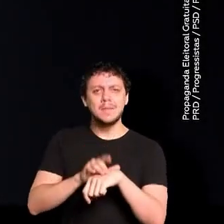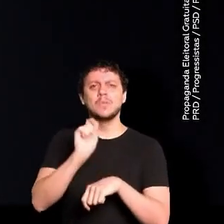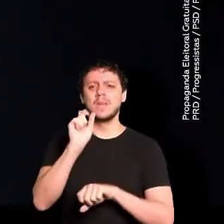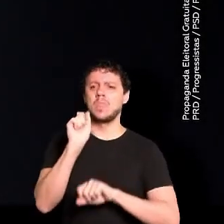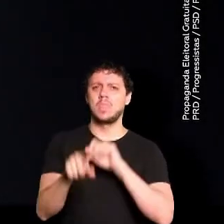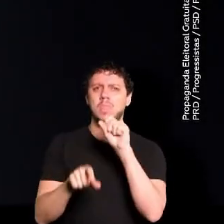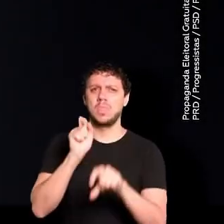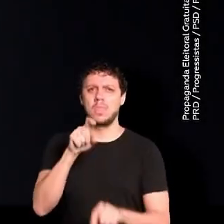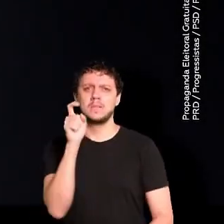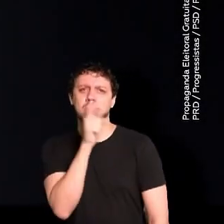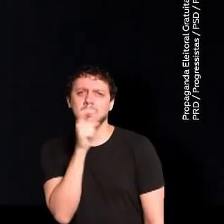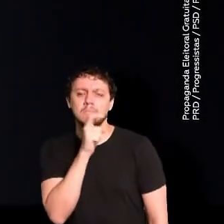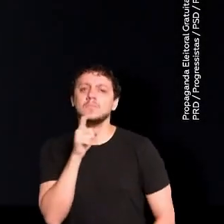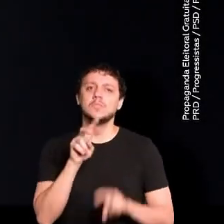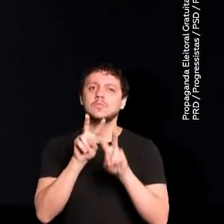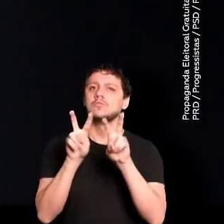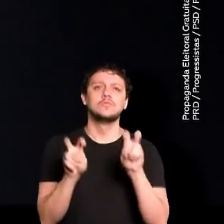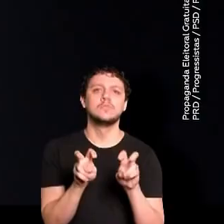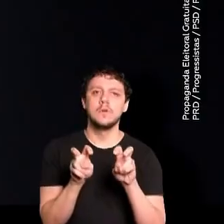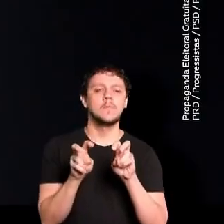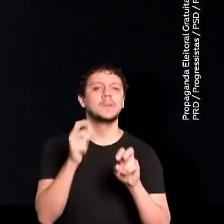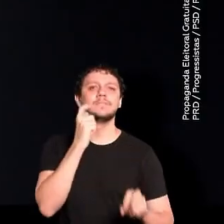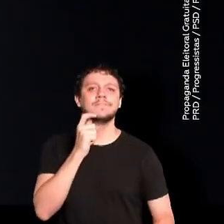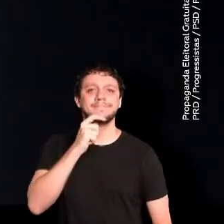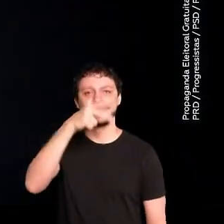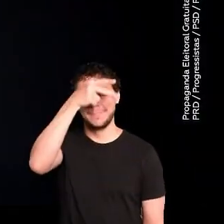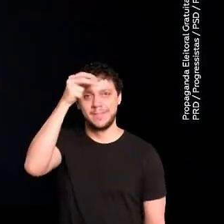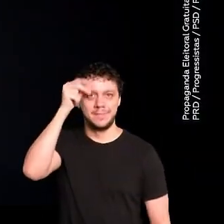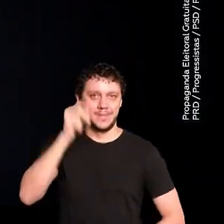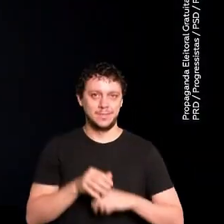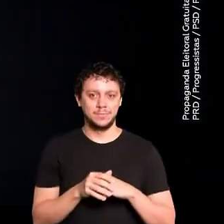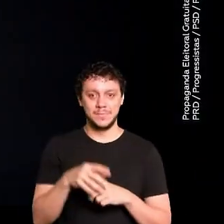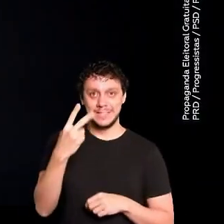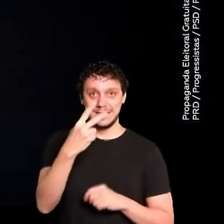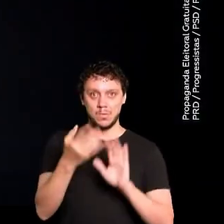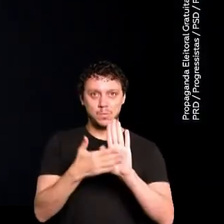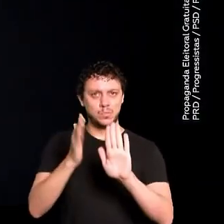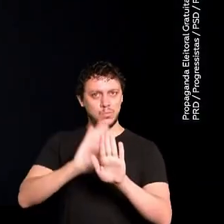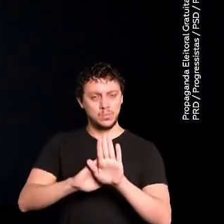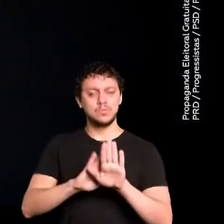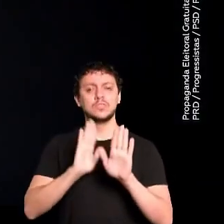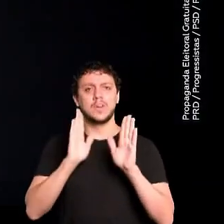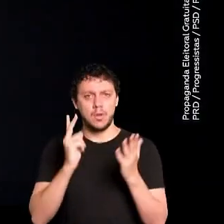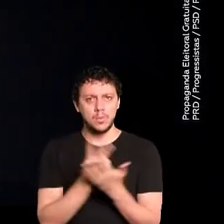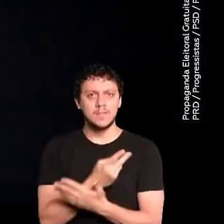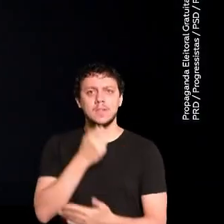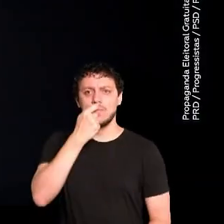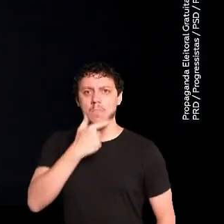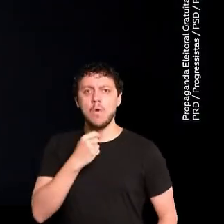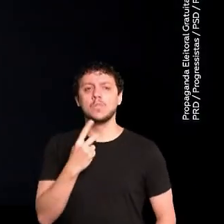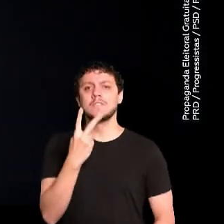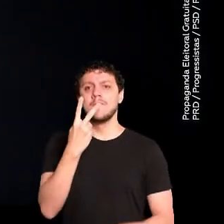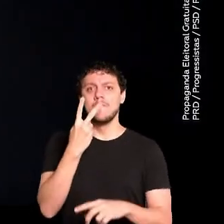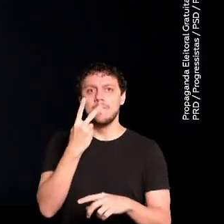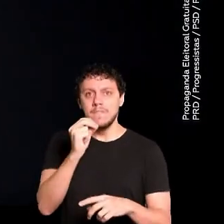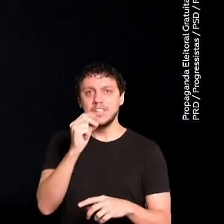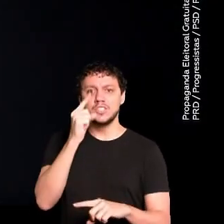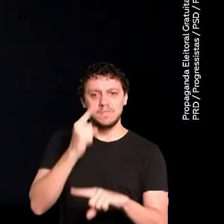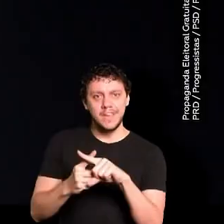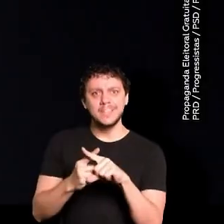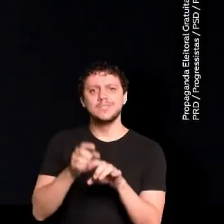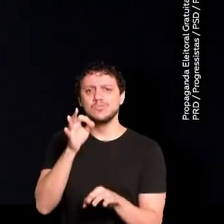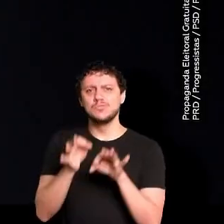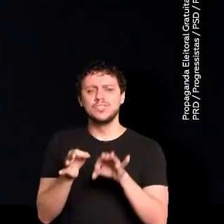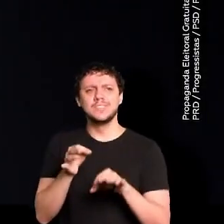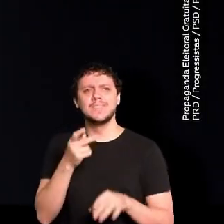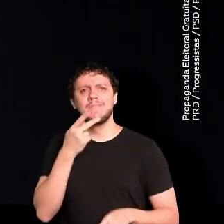para atacar e mentir sobre o prefeito Ricardo Nunes. Só nesse segundo turno, Boulos já foi condenado mais de 20 vezes por